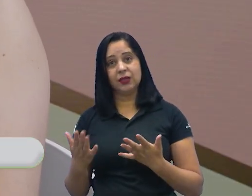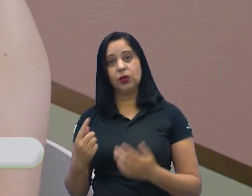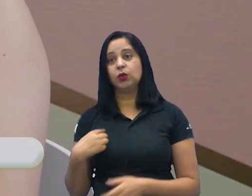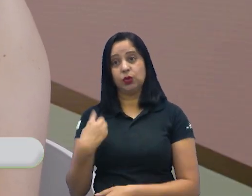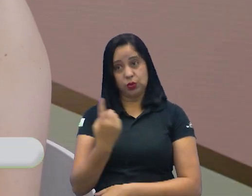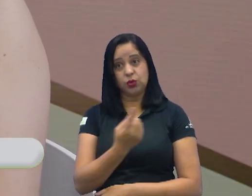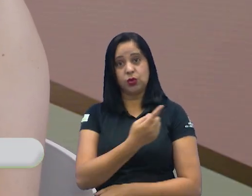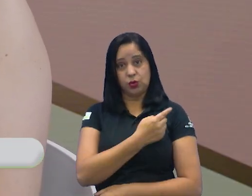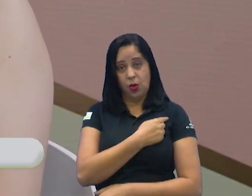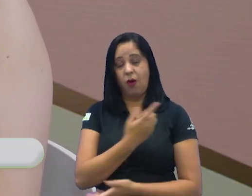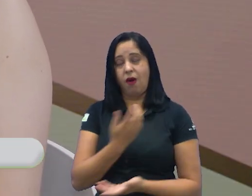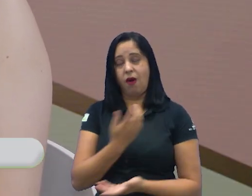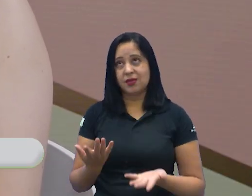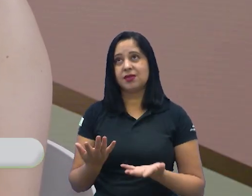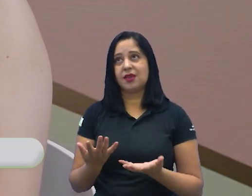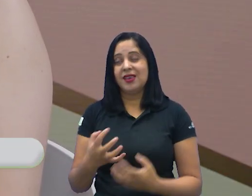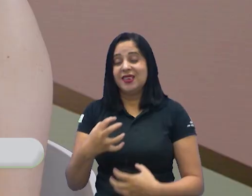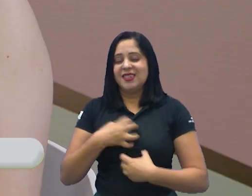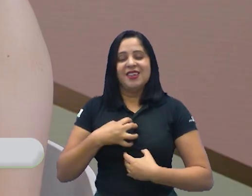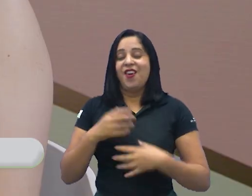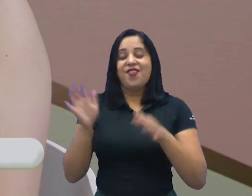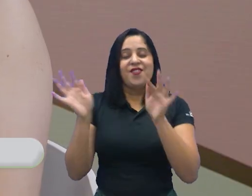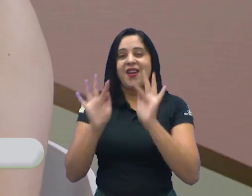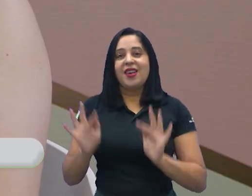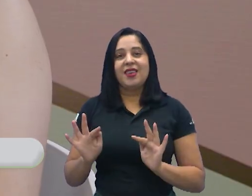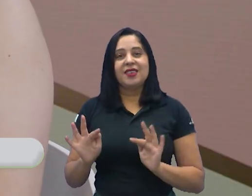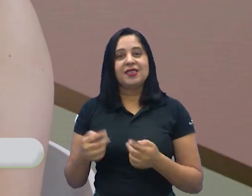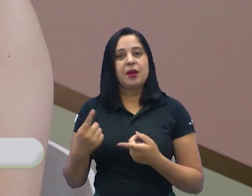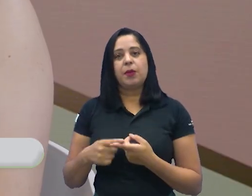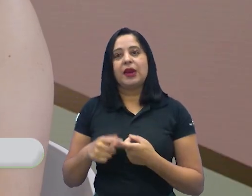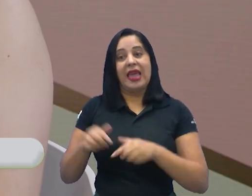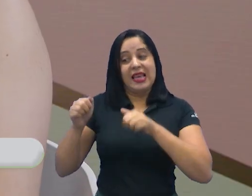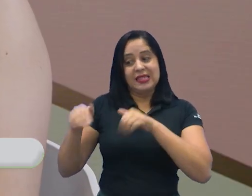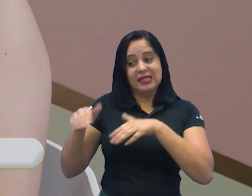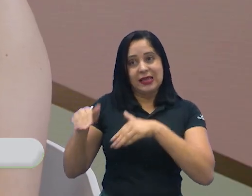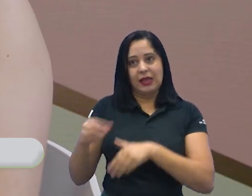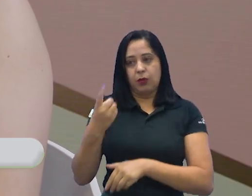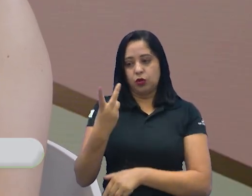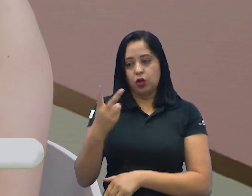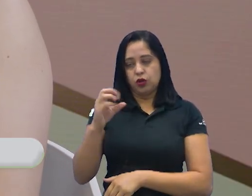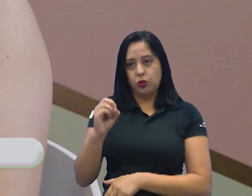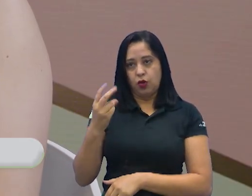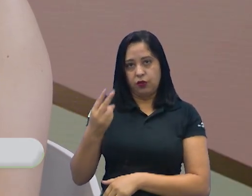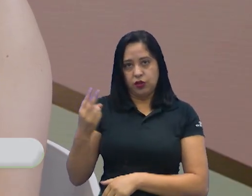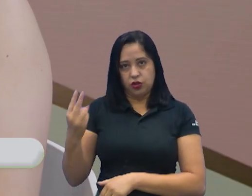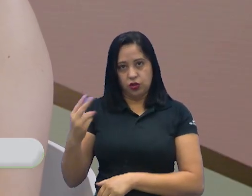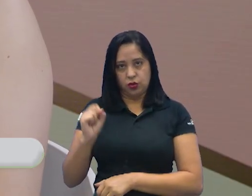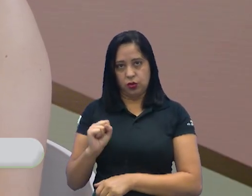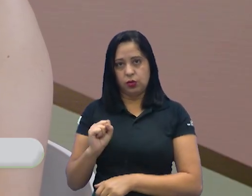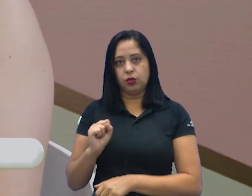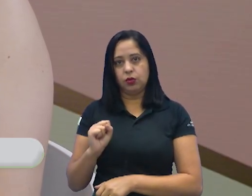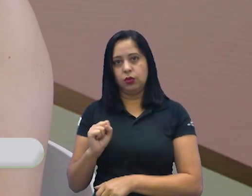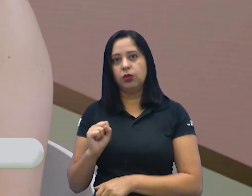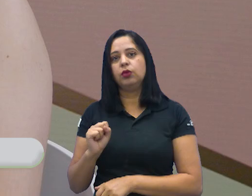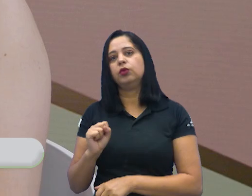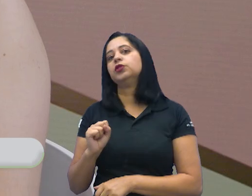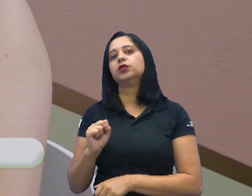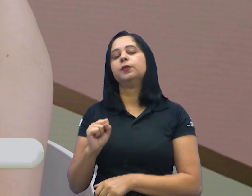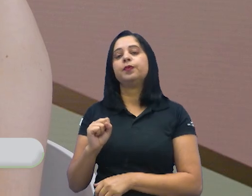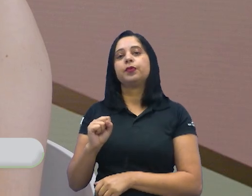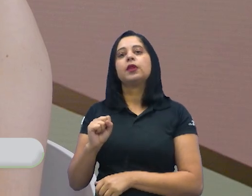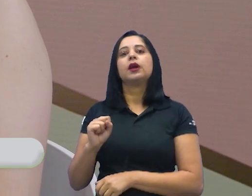desse mundo do vegetarianismo que em setembro de 2022 a gente teve um parecer